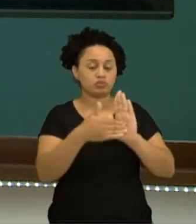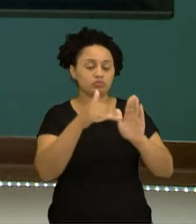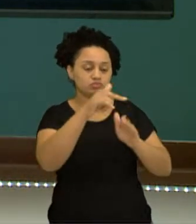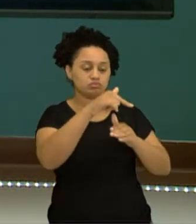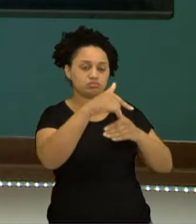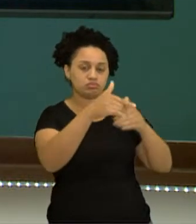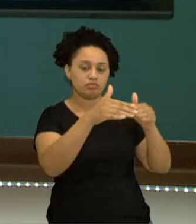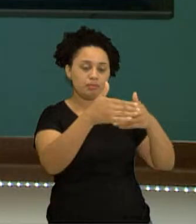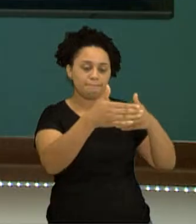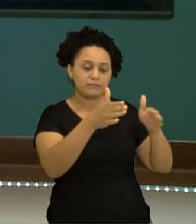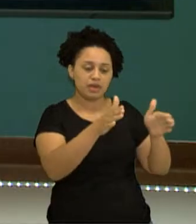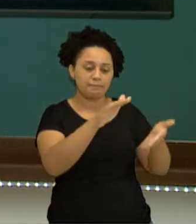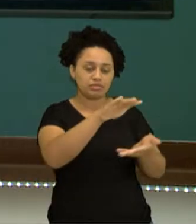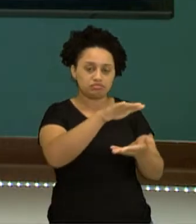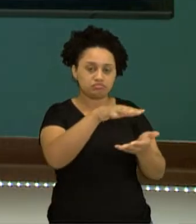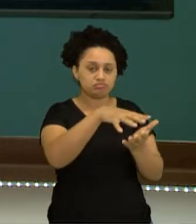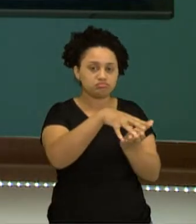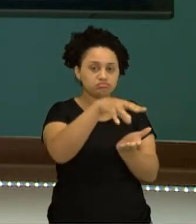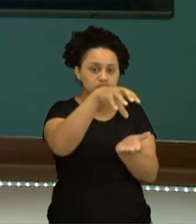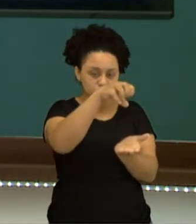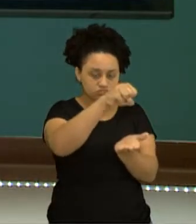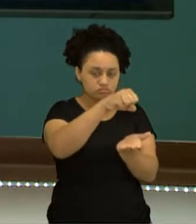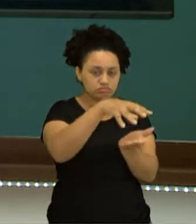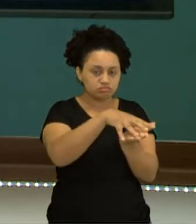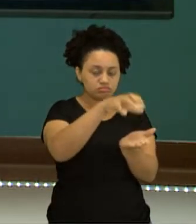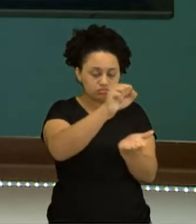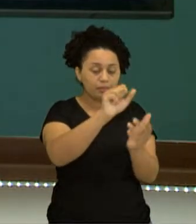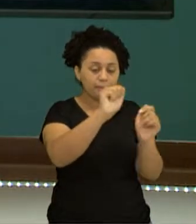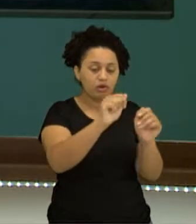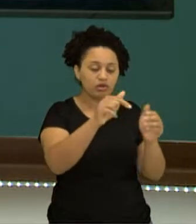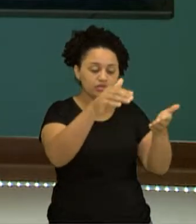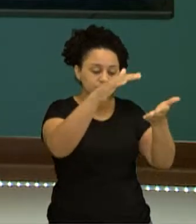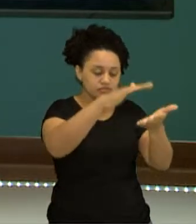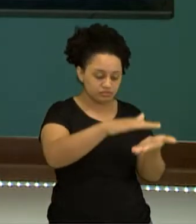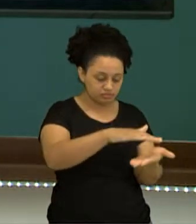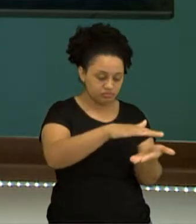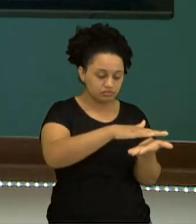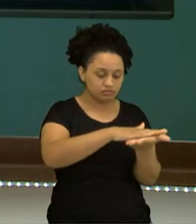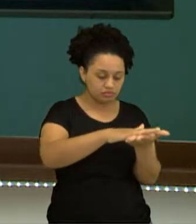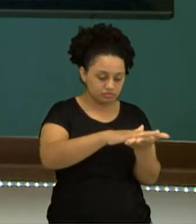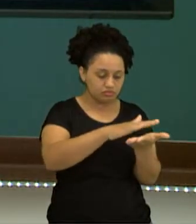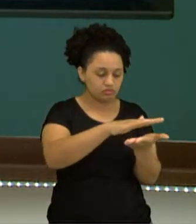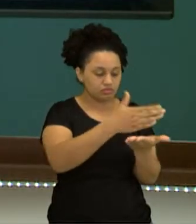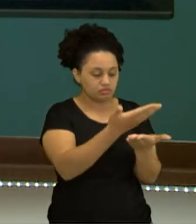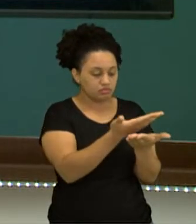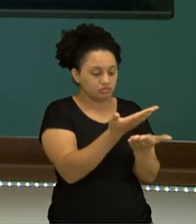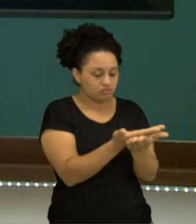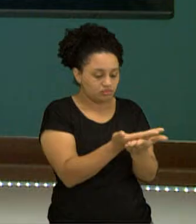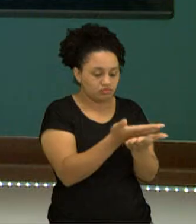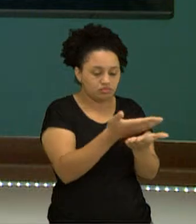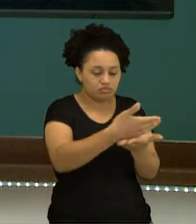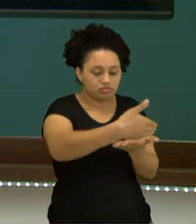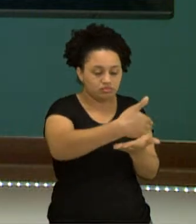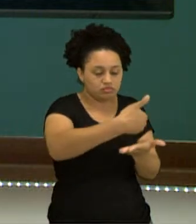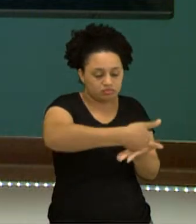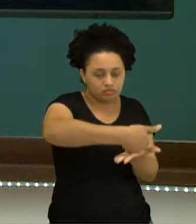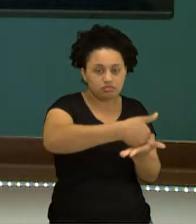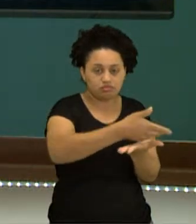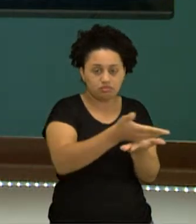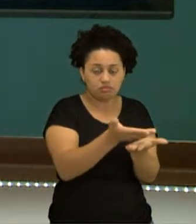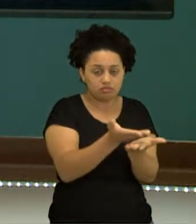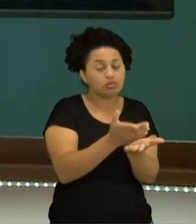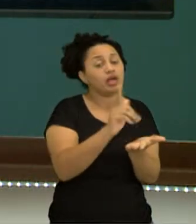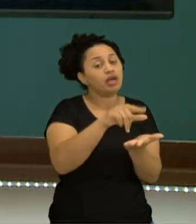um sólido podem ser, cada uma delas colocada num plano inteiro, consequentemente a gente pode caracterizar